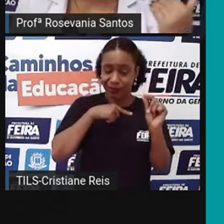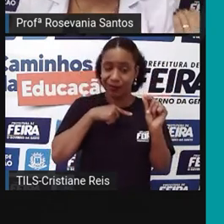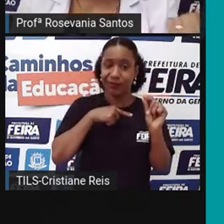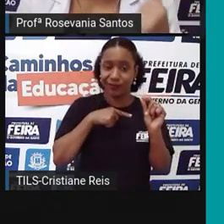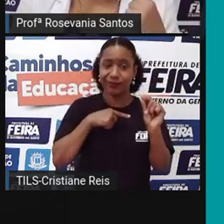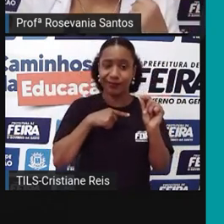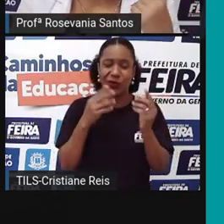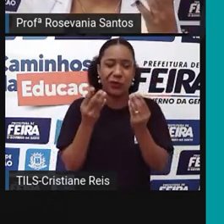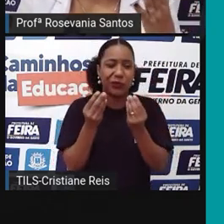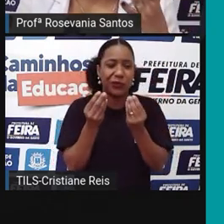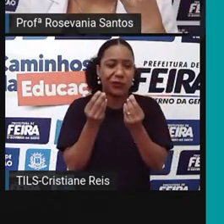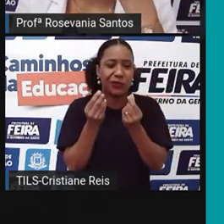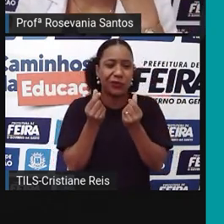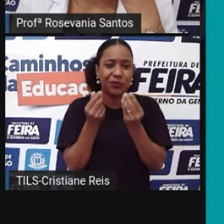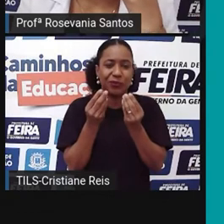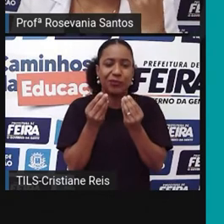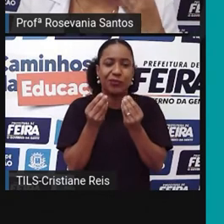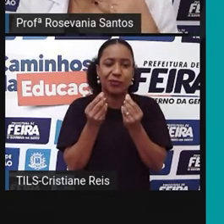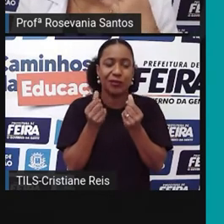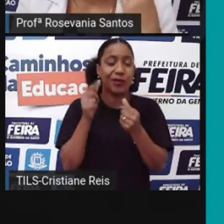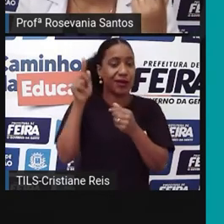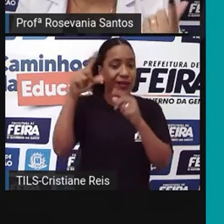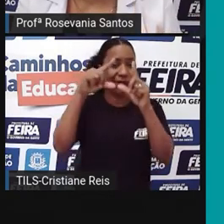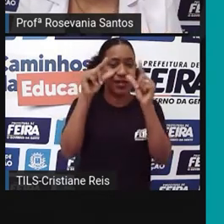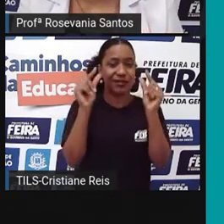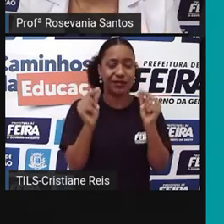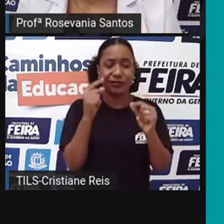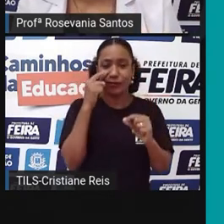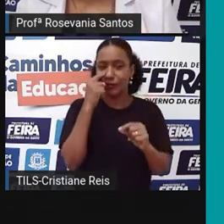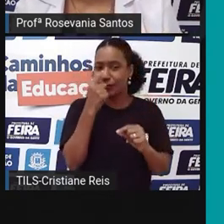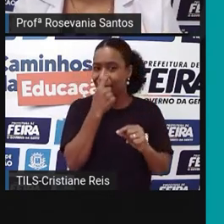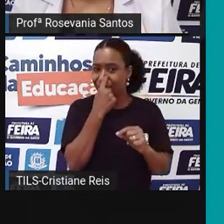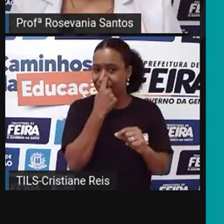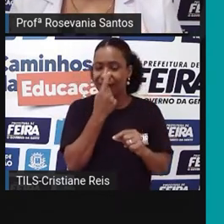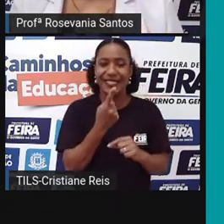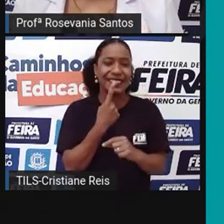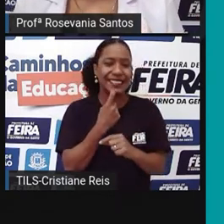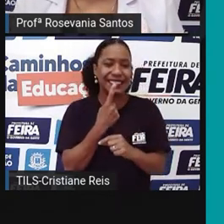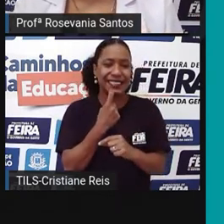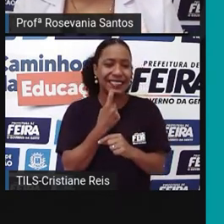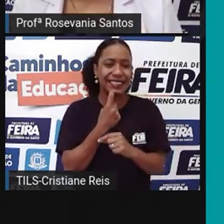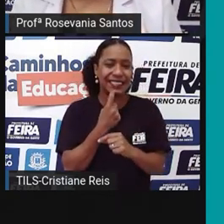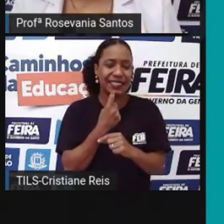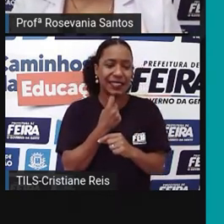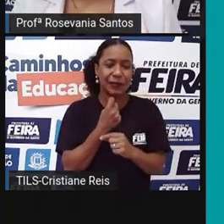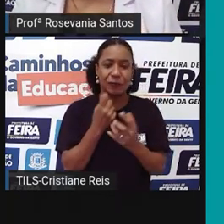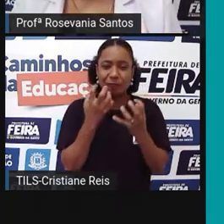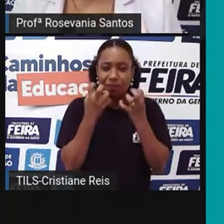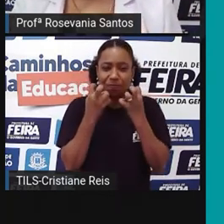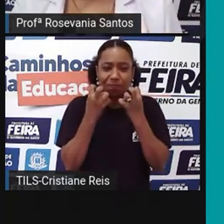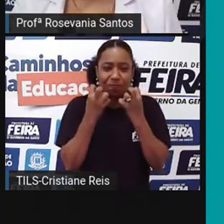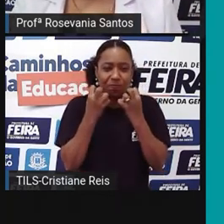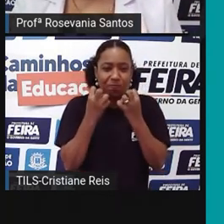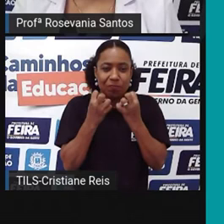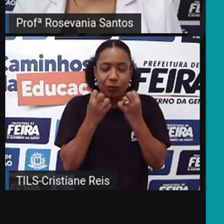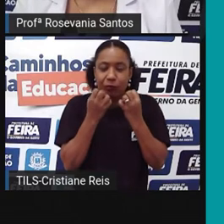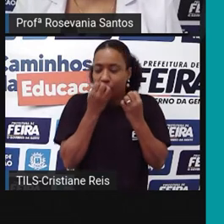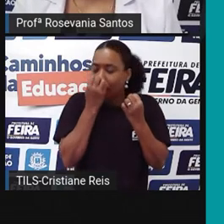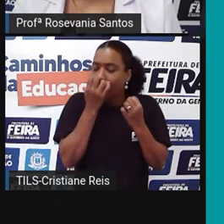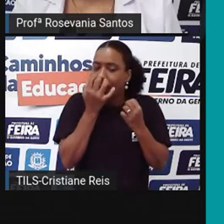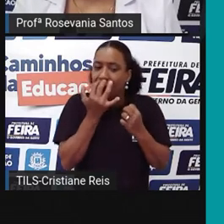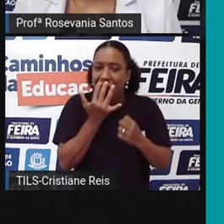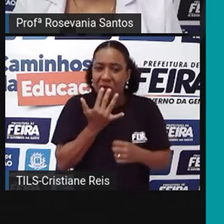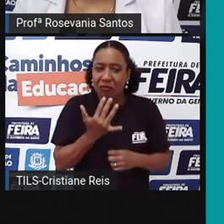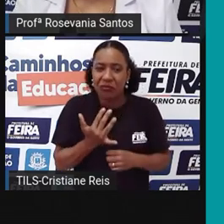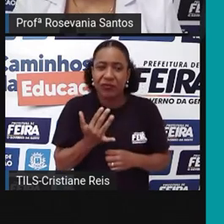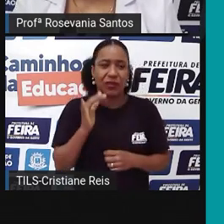sentem muito desconforto, principalmente, né, no nariz, que acaba até sangrando. A gente tem algo bastante